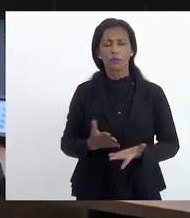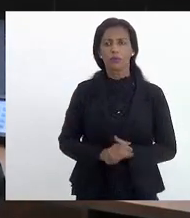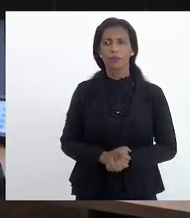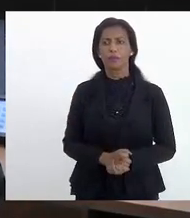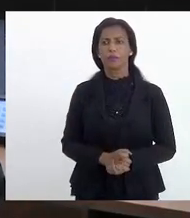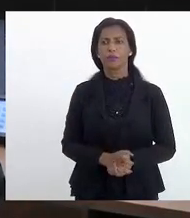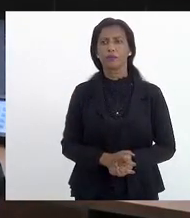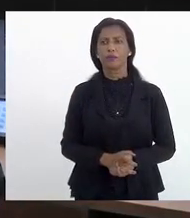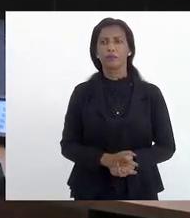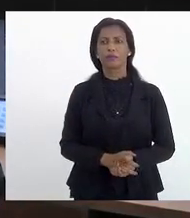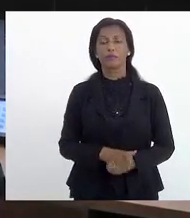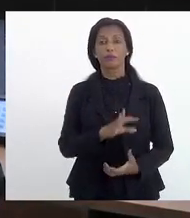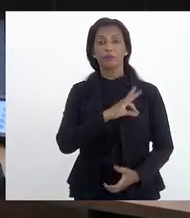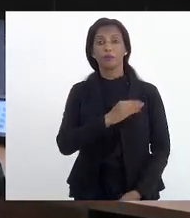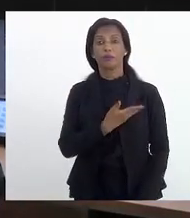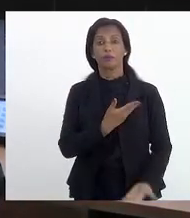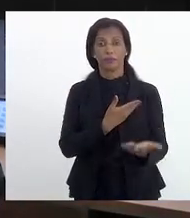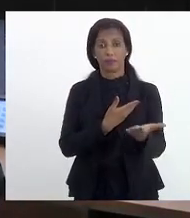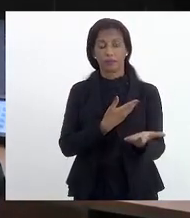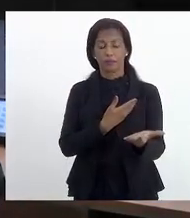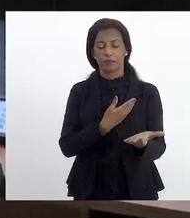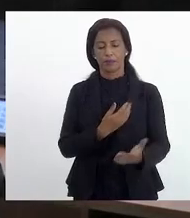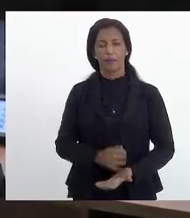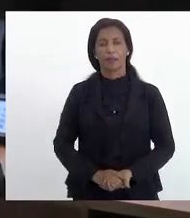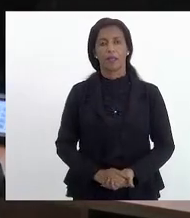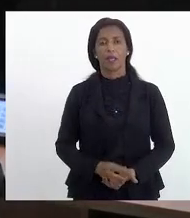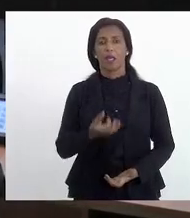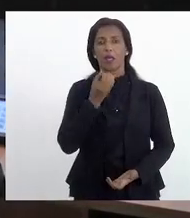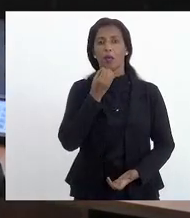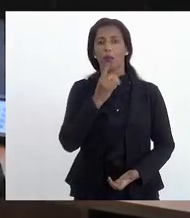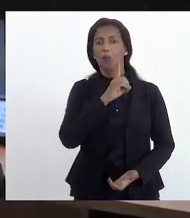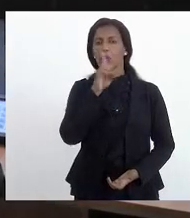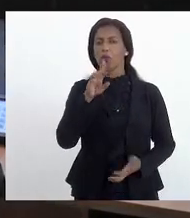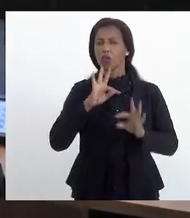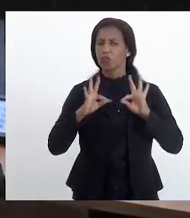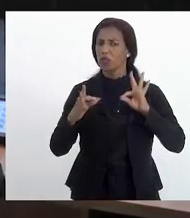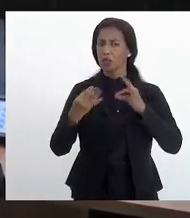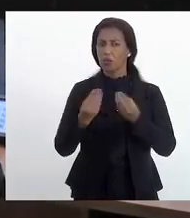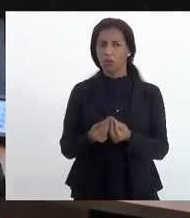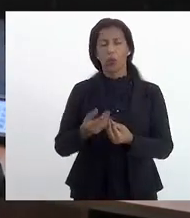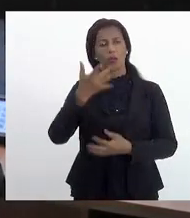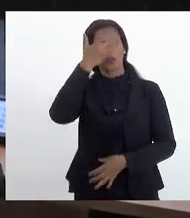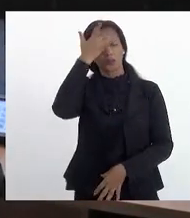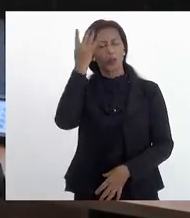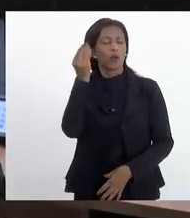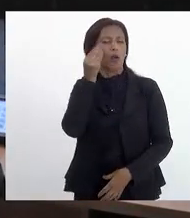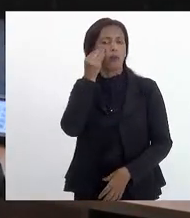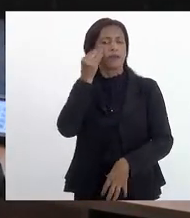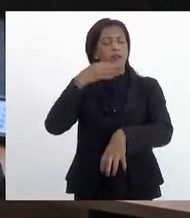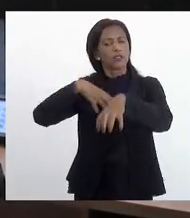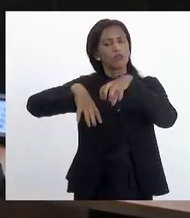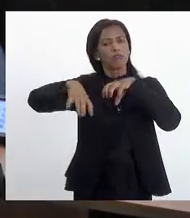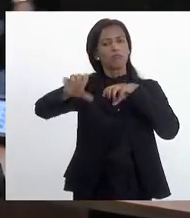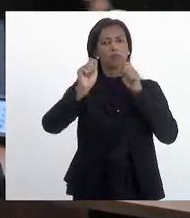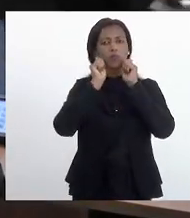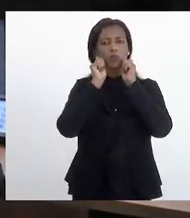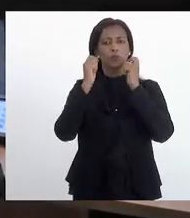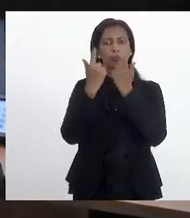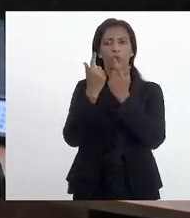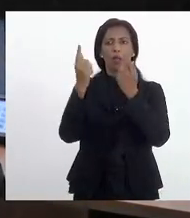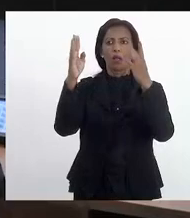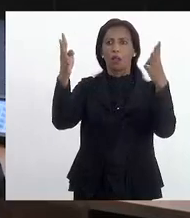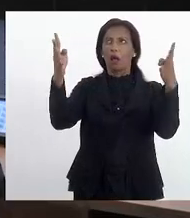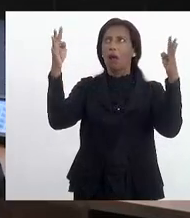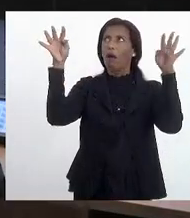Deputada Marta, por favor. Presidente, bom dia a todas e todos. Bom dia a quem nos acompanha pela TV Alerge, nas